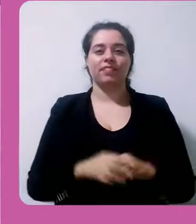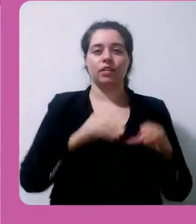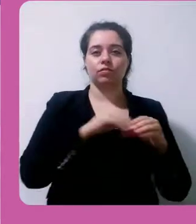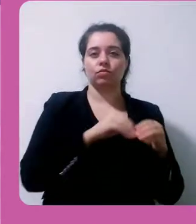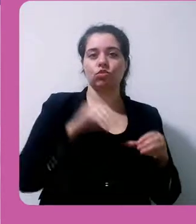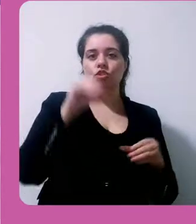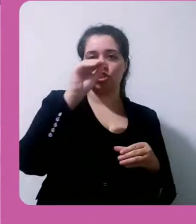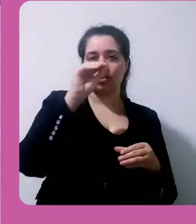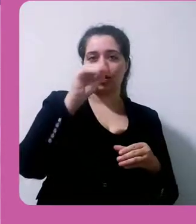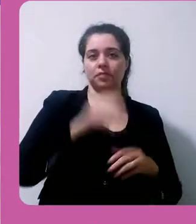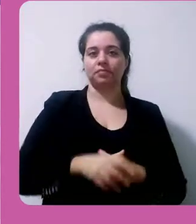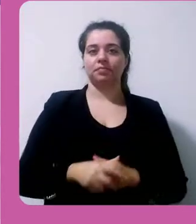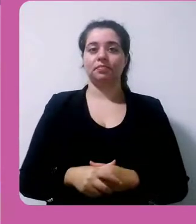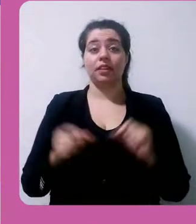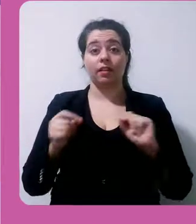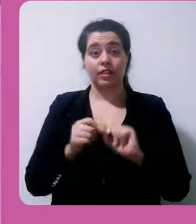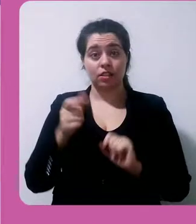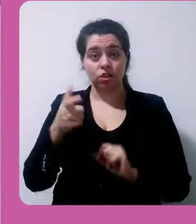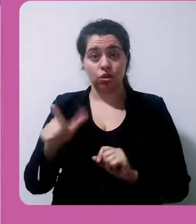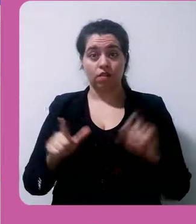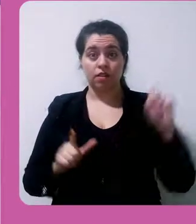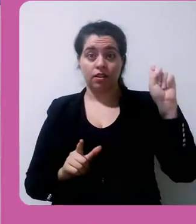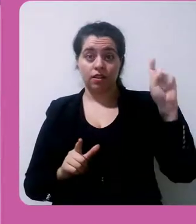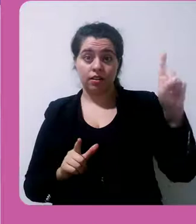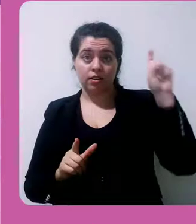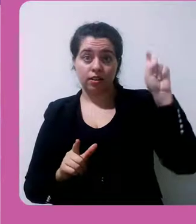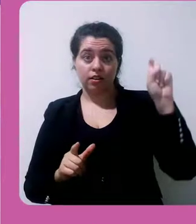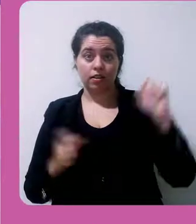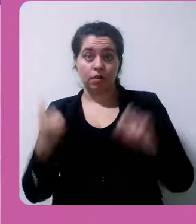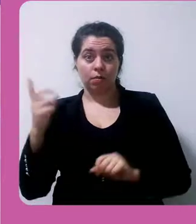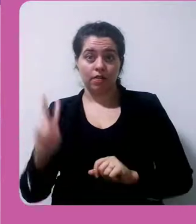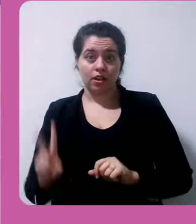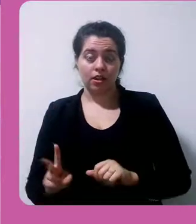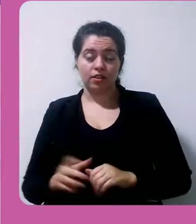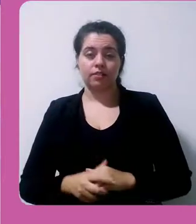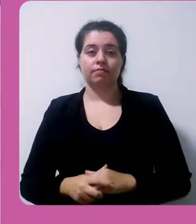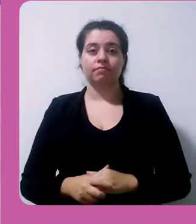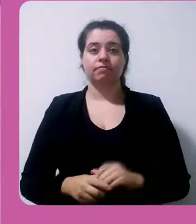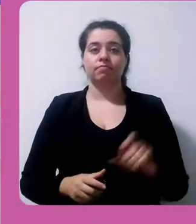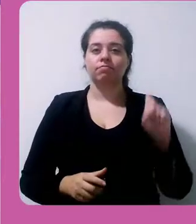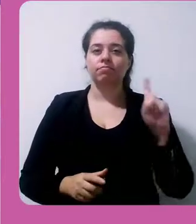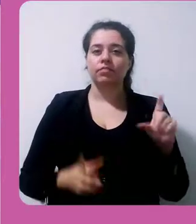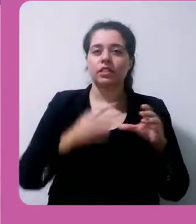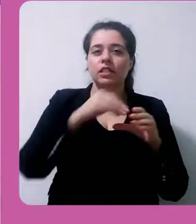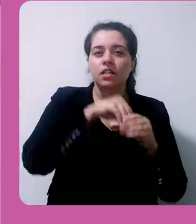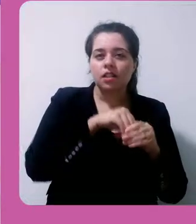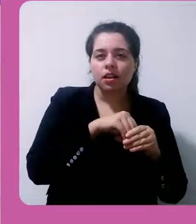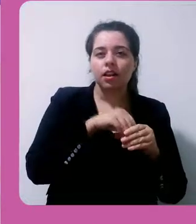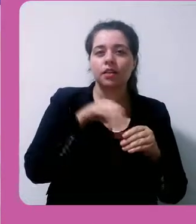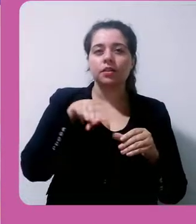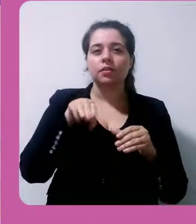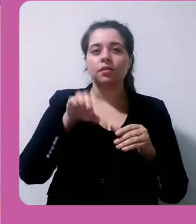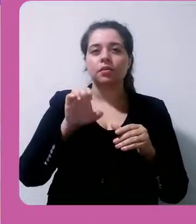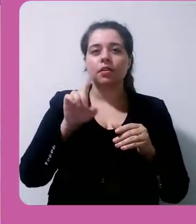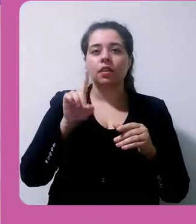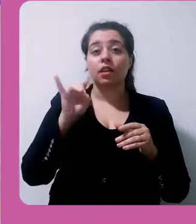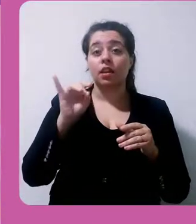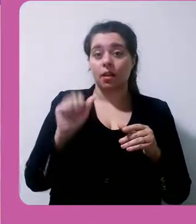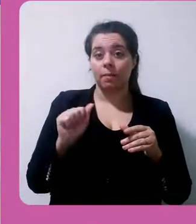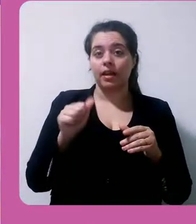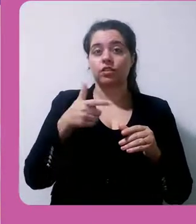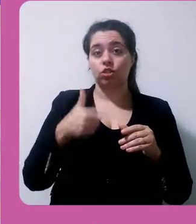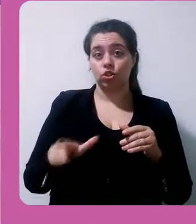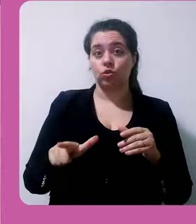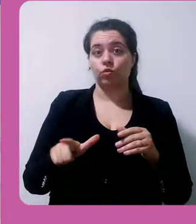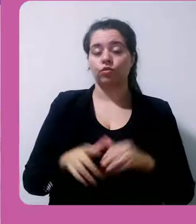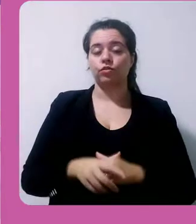Repetindo, cliquei aqui uma vez, cliquei dentro da média mais uma vez. Então, agora eu tenho